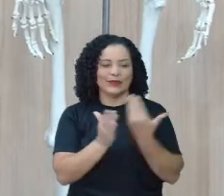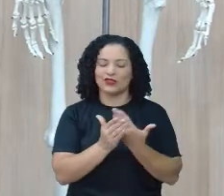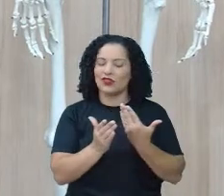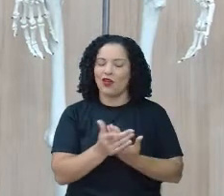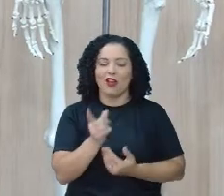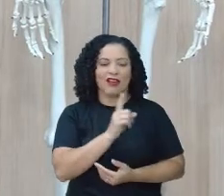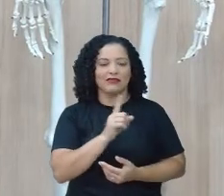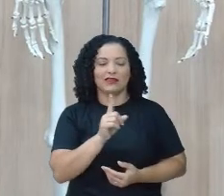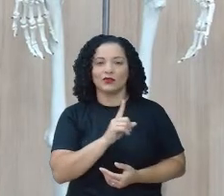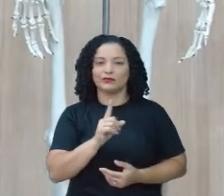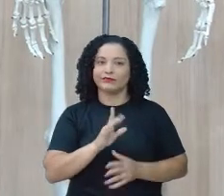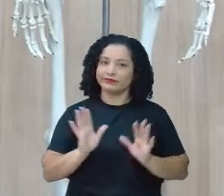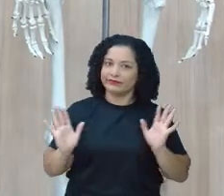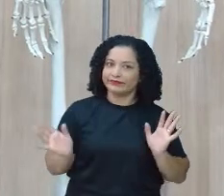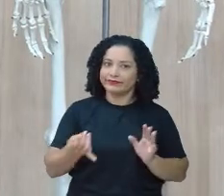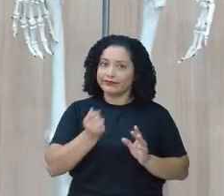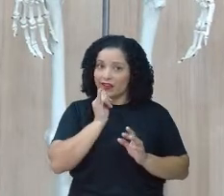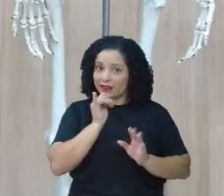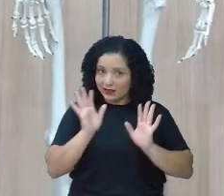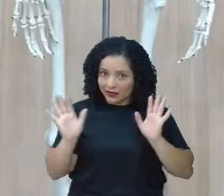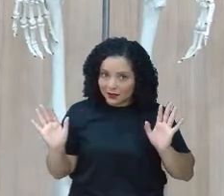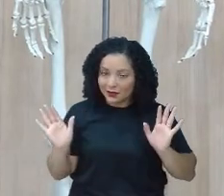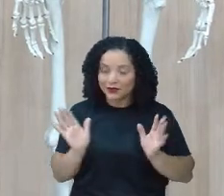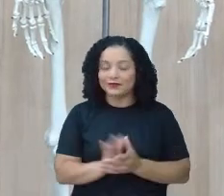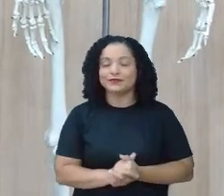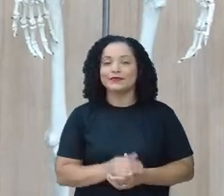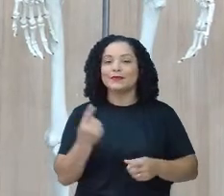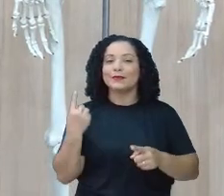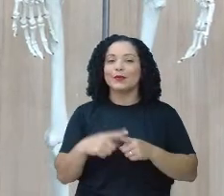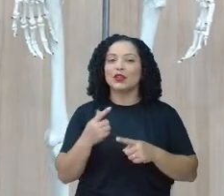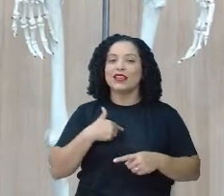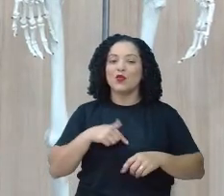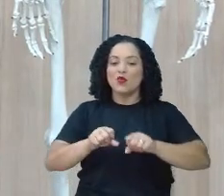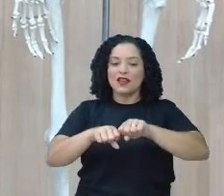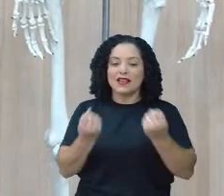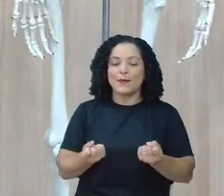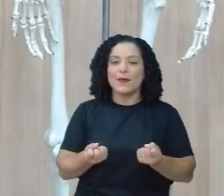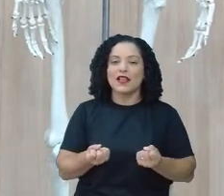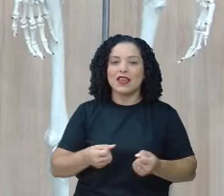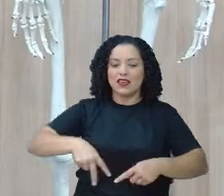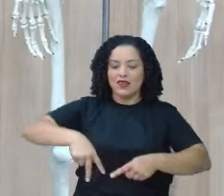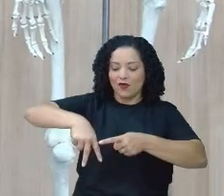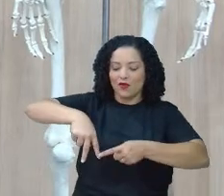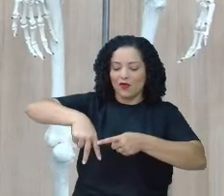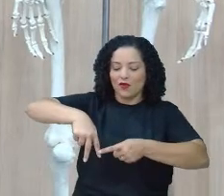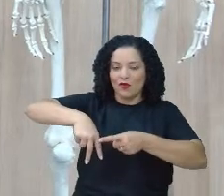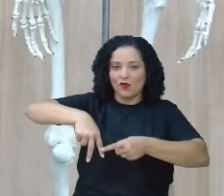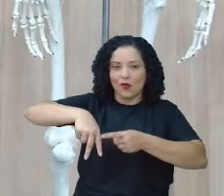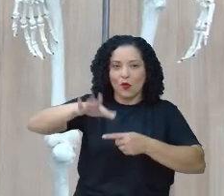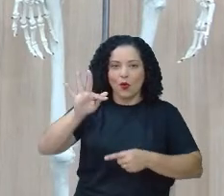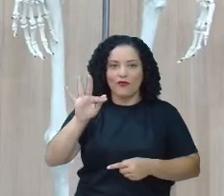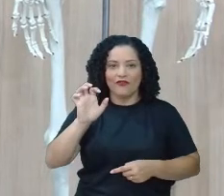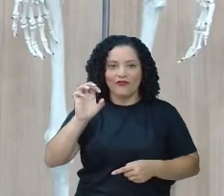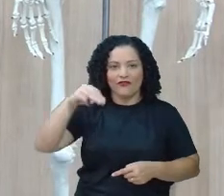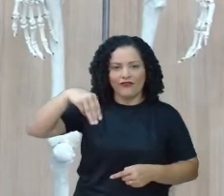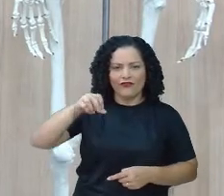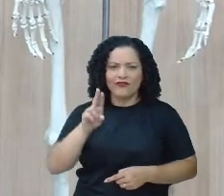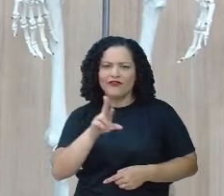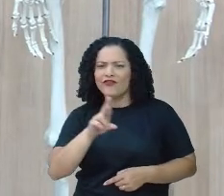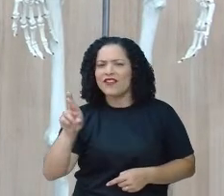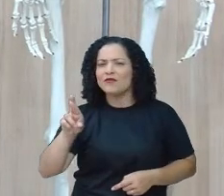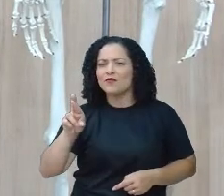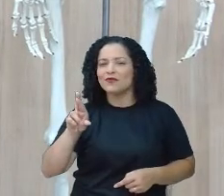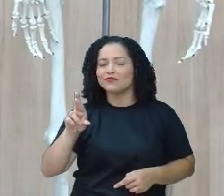Eu não quero que isso aconteça, mas vou dar como exemplo. Porque eu quebrei o fêmur. Que é isso, né? Então,